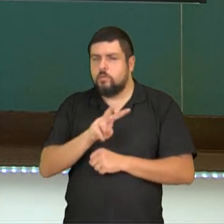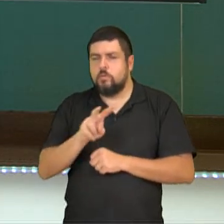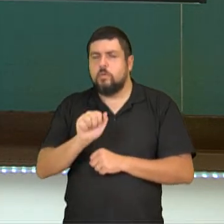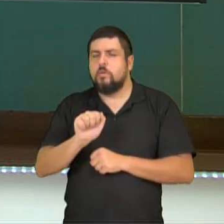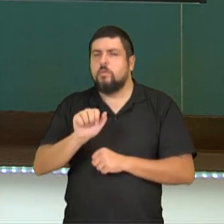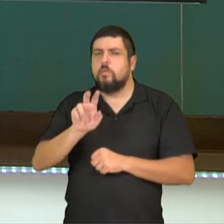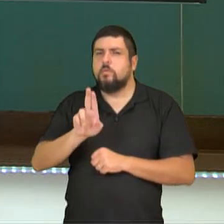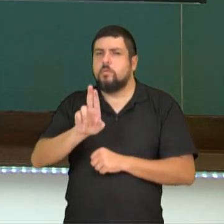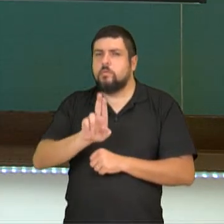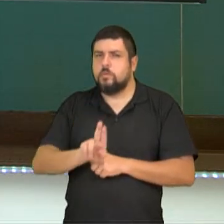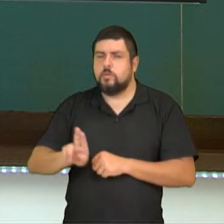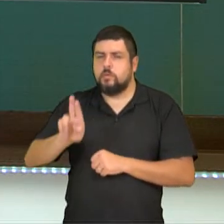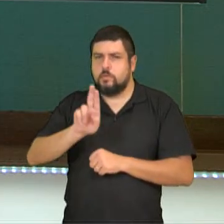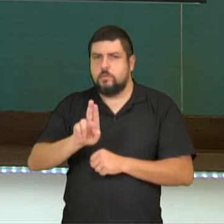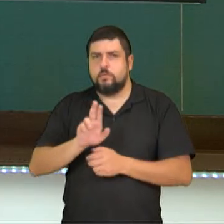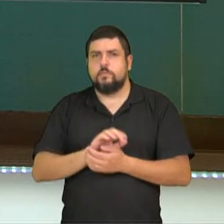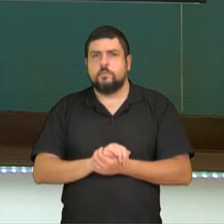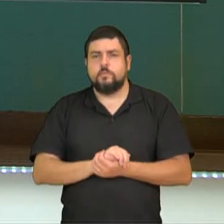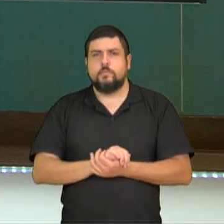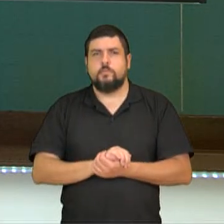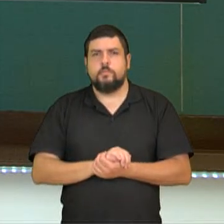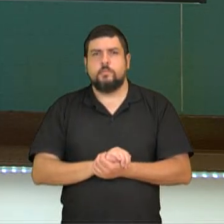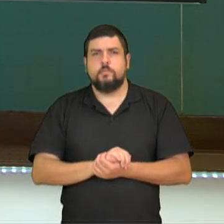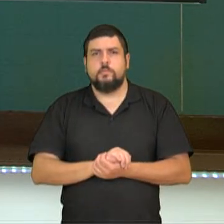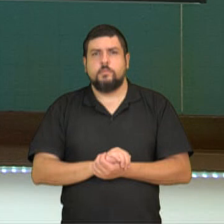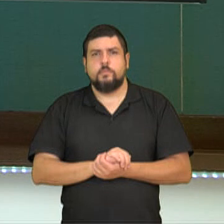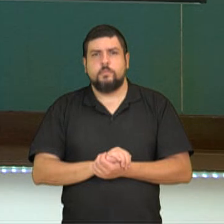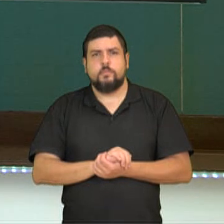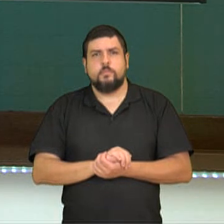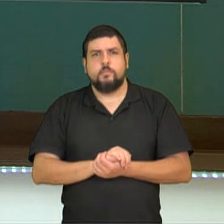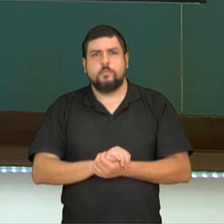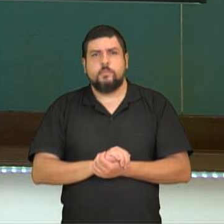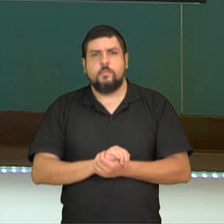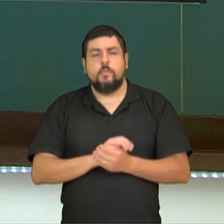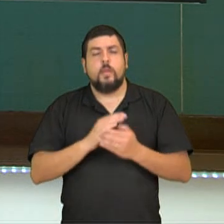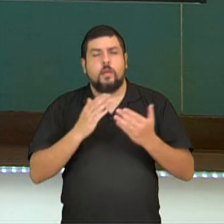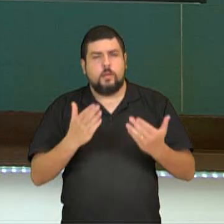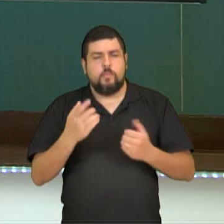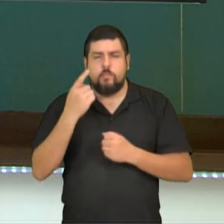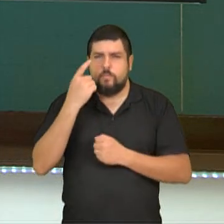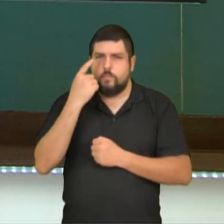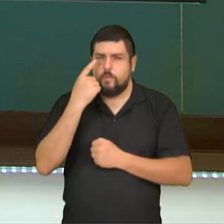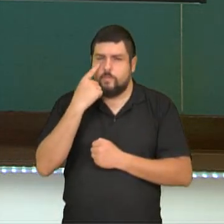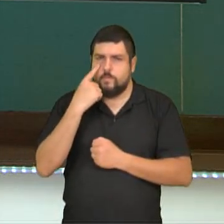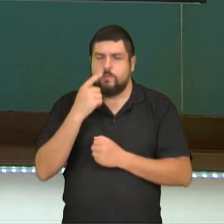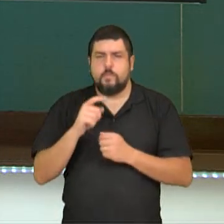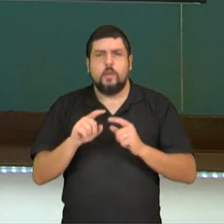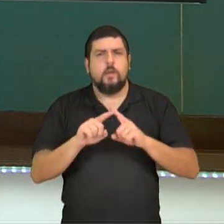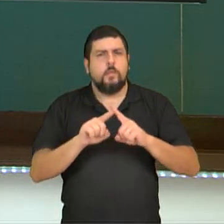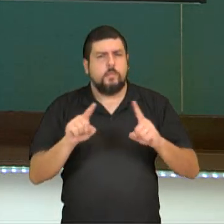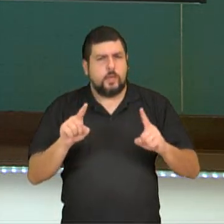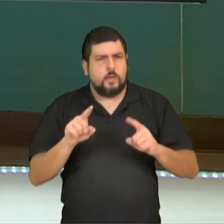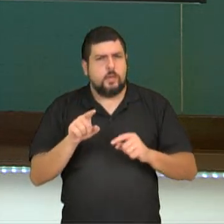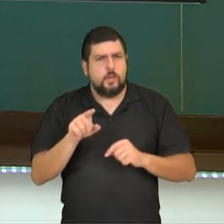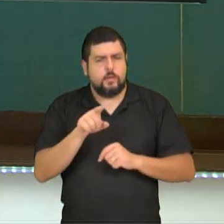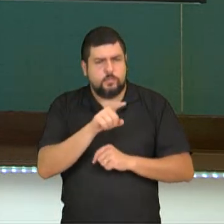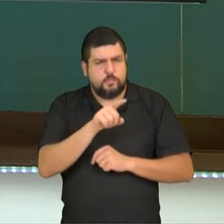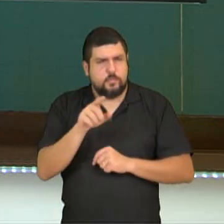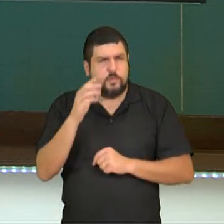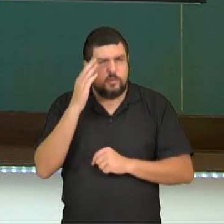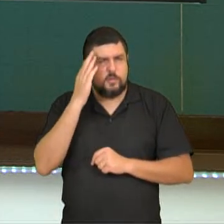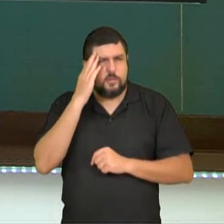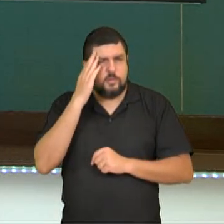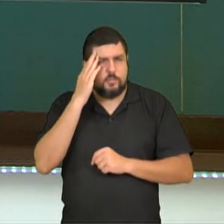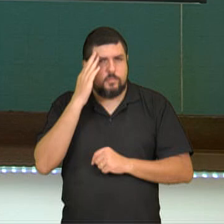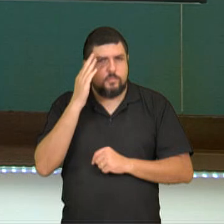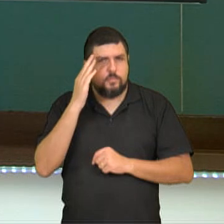essas fórmulas a fórmula de Bhaskara, tá? Então, olha só. Mas vocês sabiam que o Bhaskara, né,